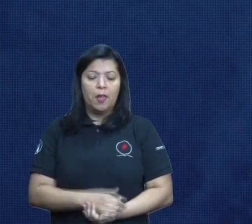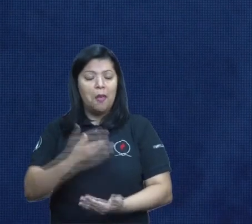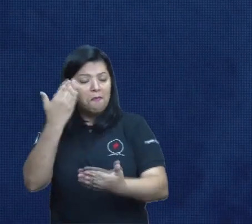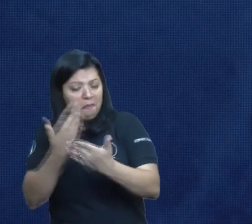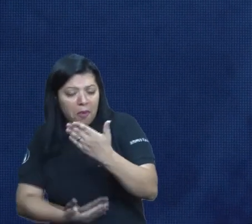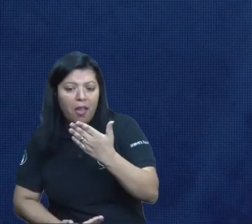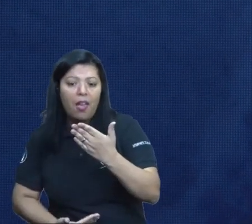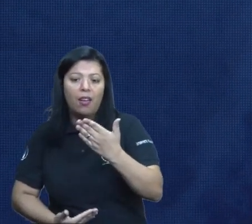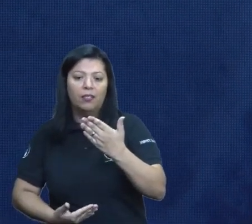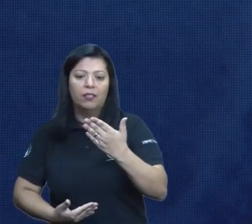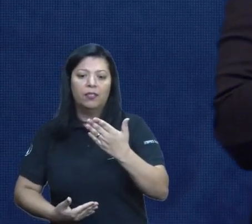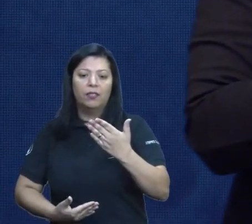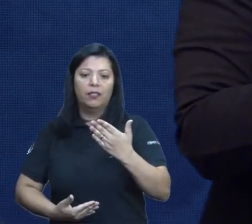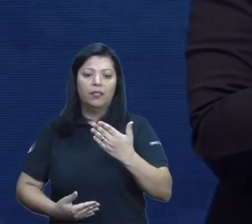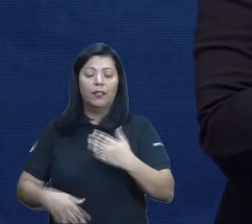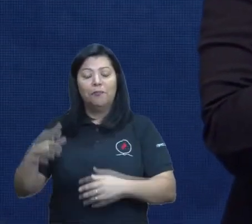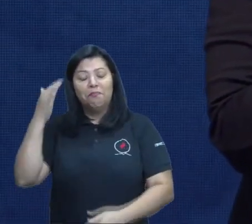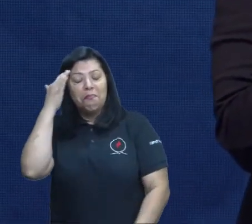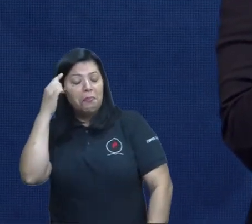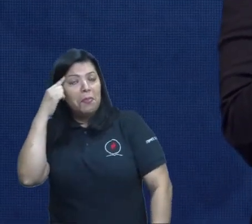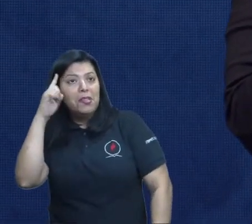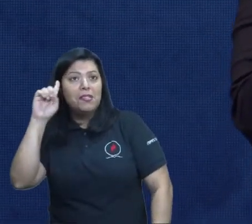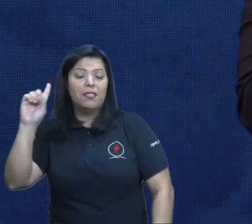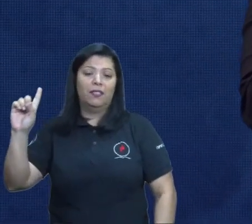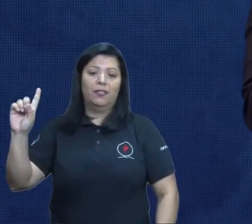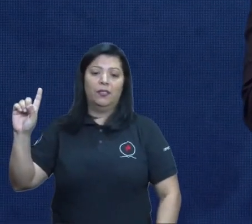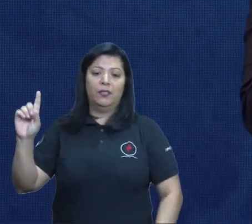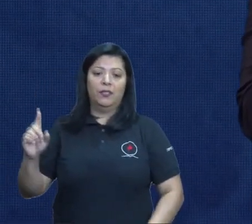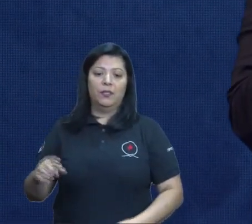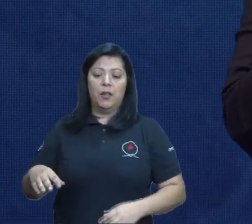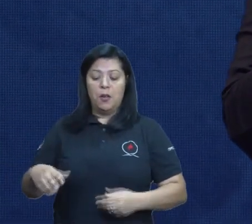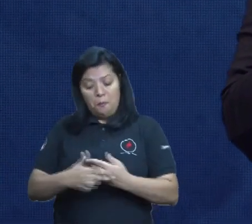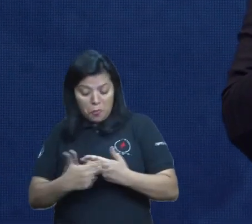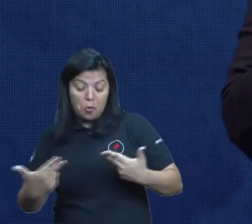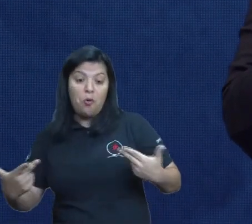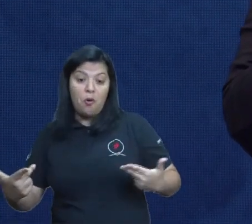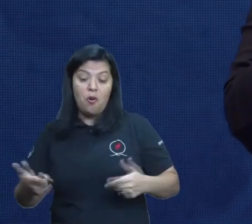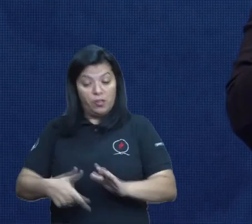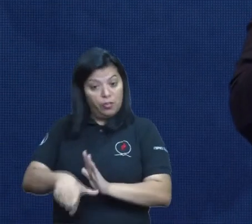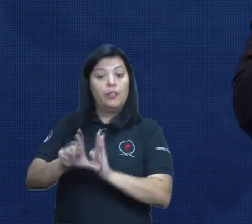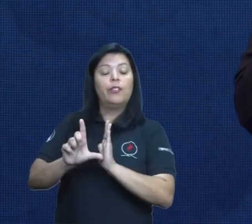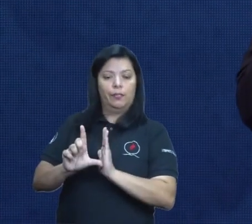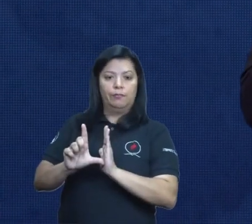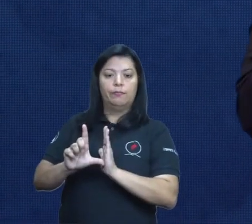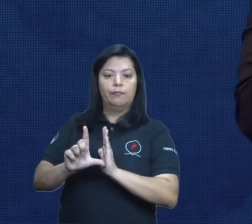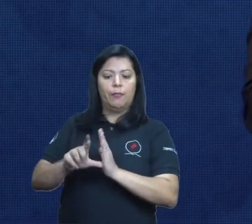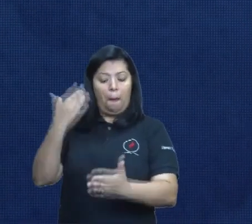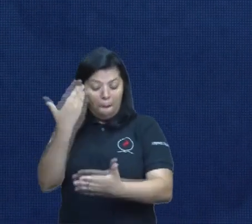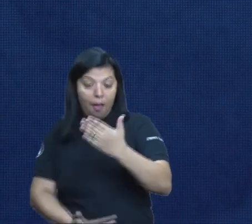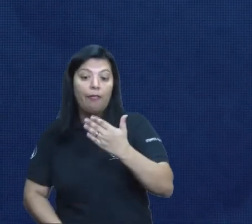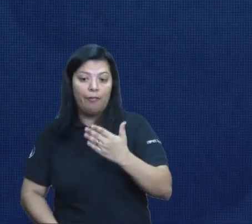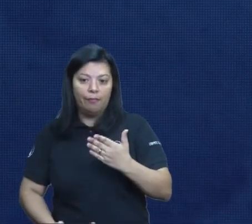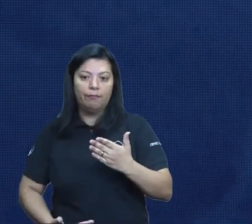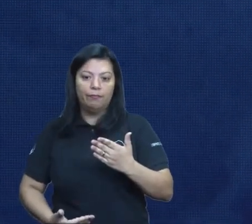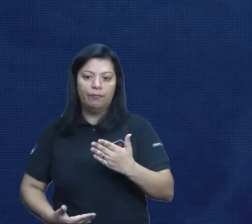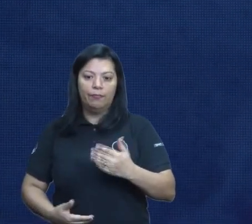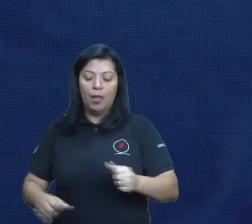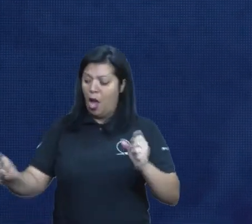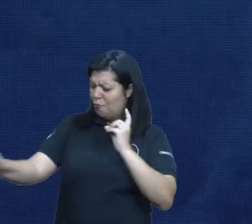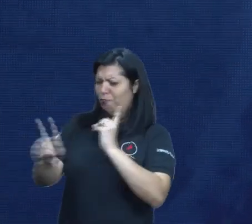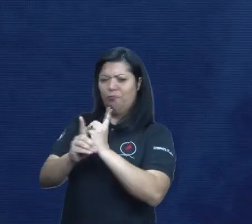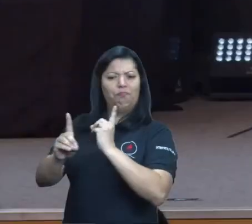o mesmo que coisas que se perderam não vão ser encontradas jamais mas o senhor